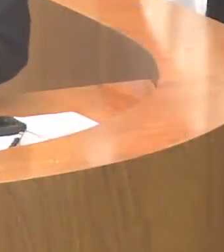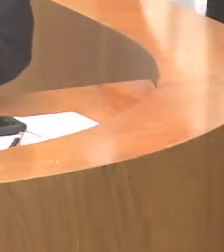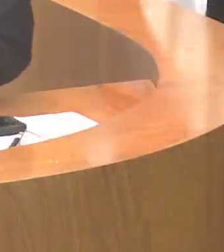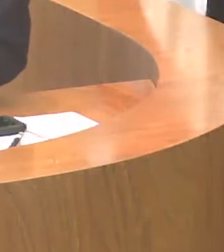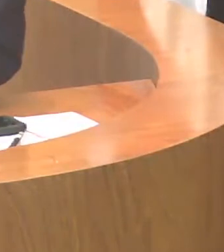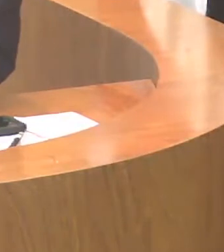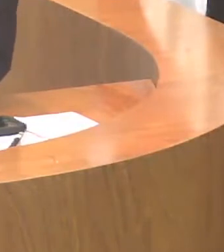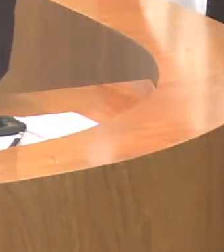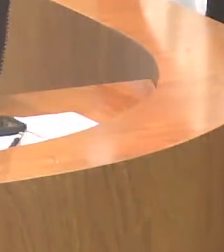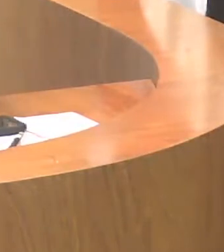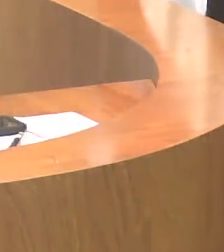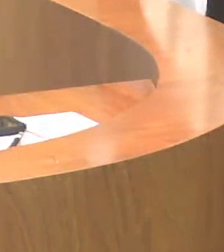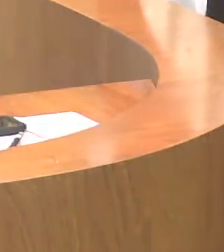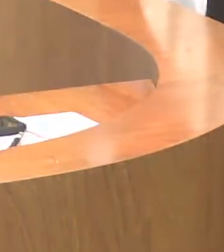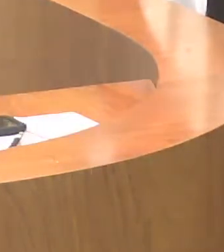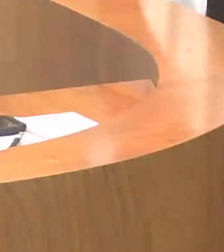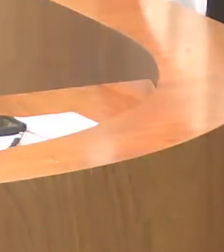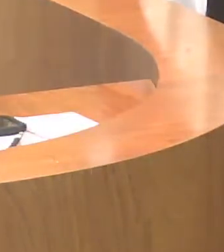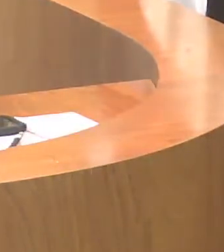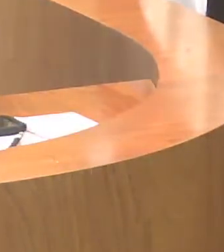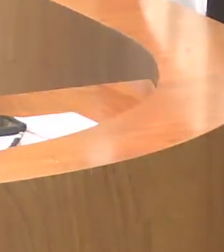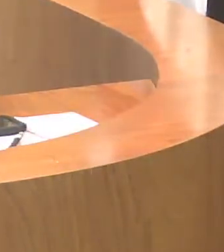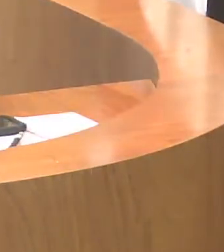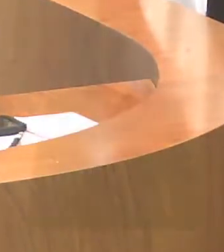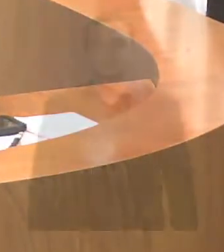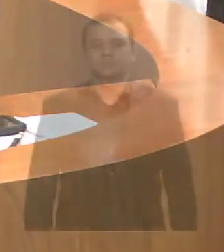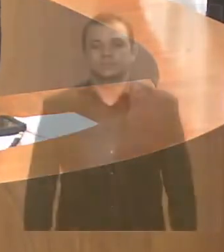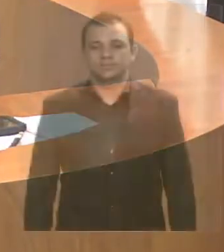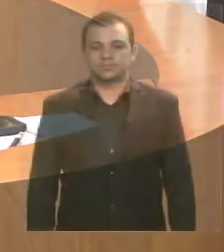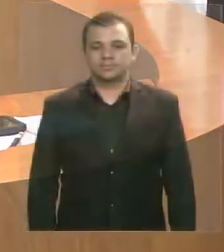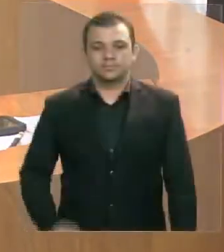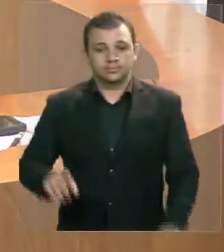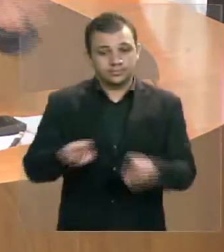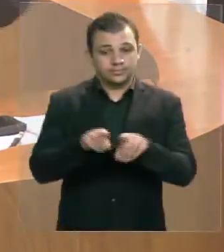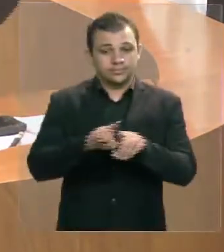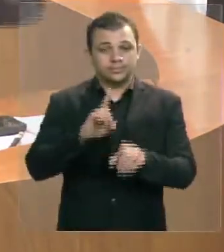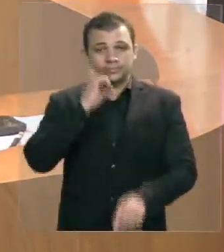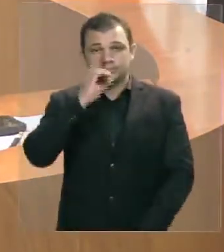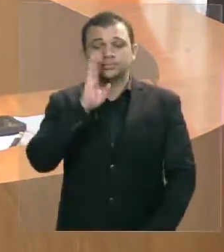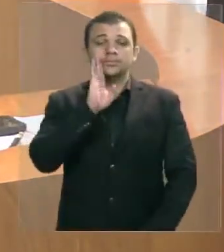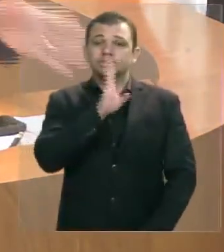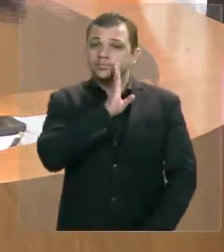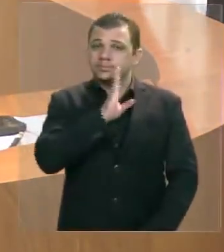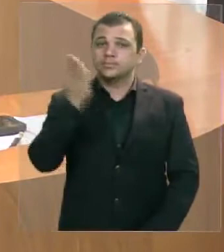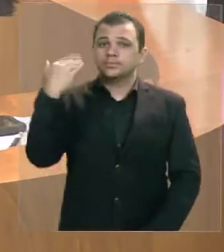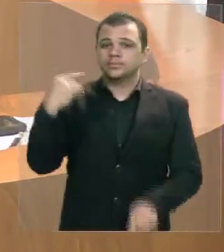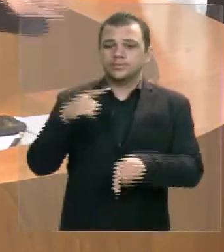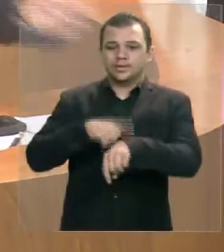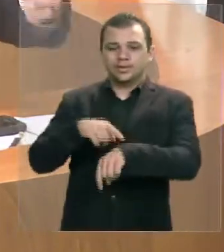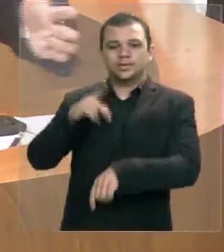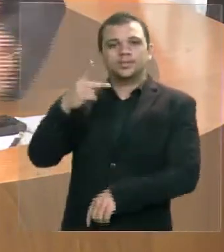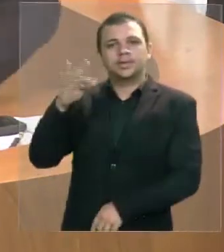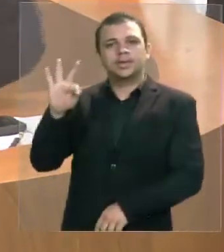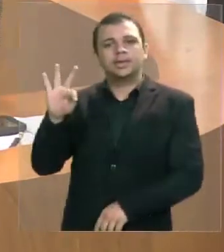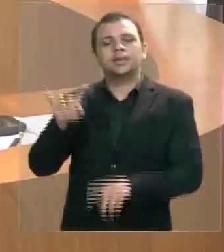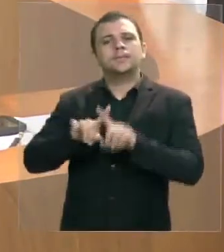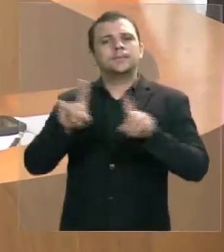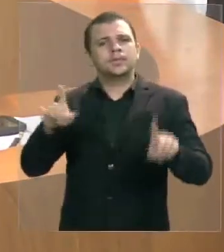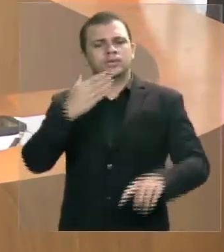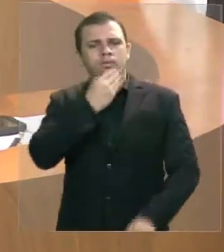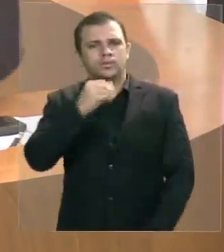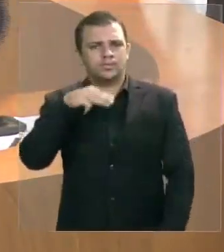PT, mas eu nunca ouvi falar de Mário Macieira. Mas o Mário Macieira é sócio do governador